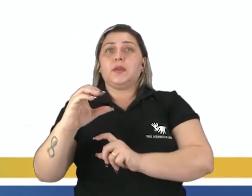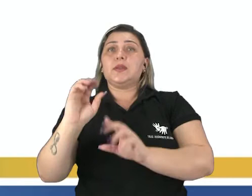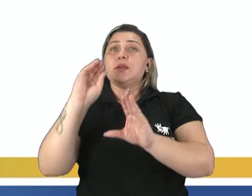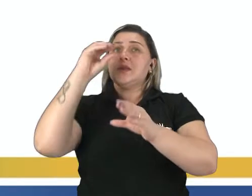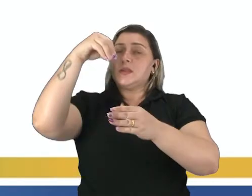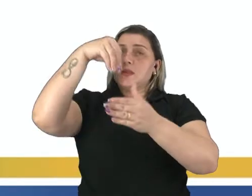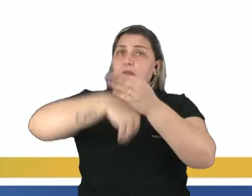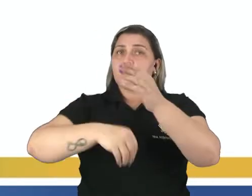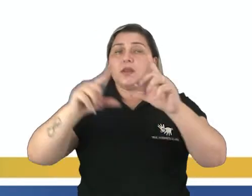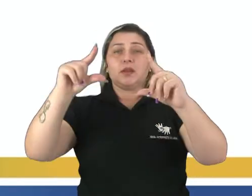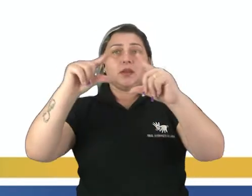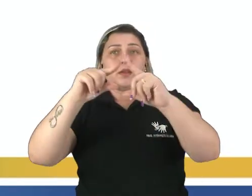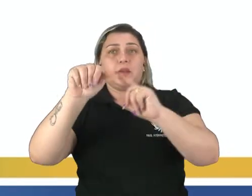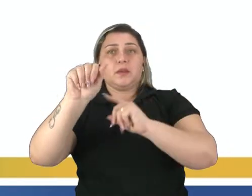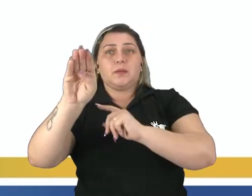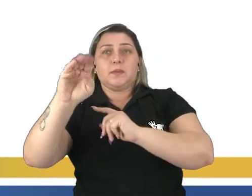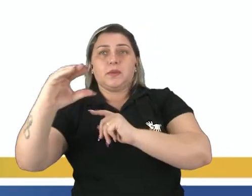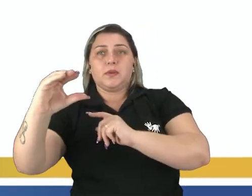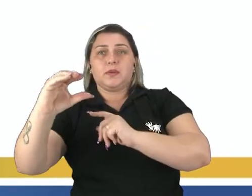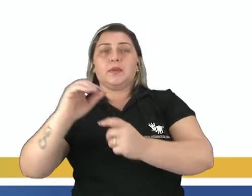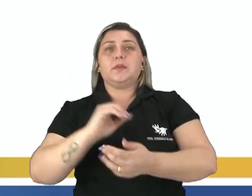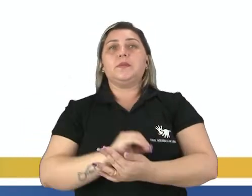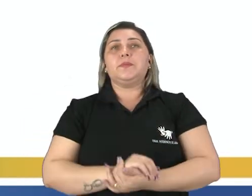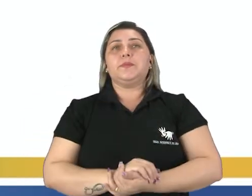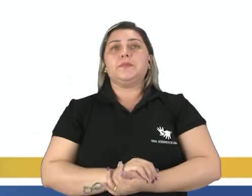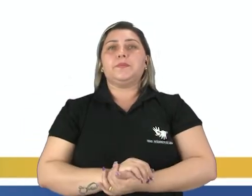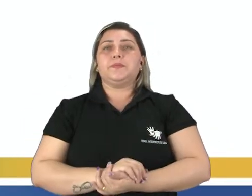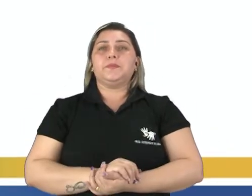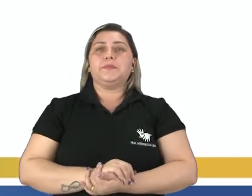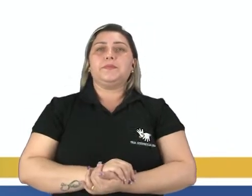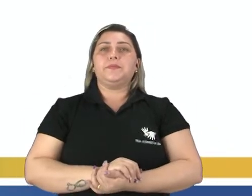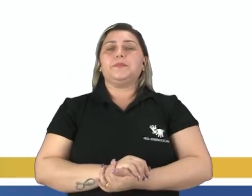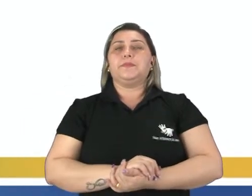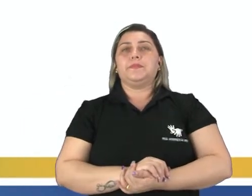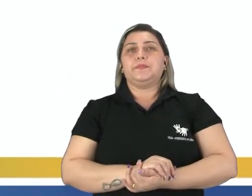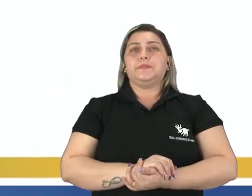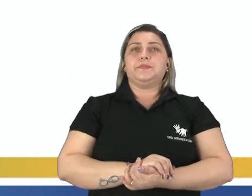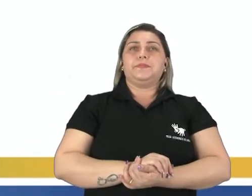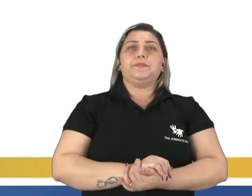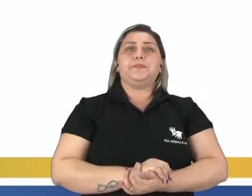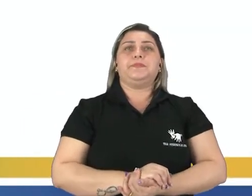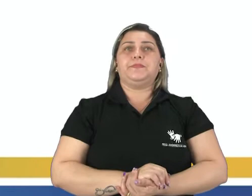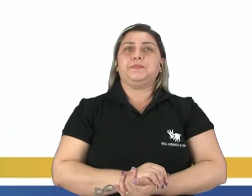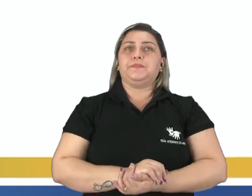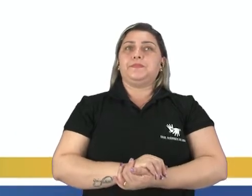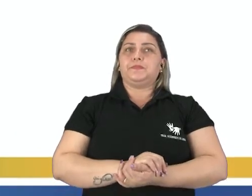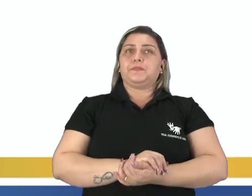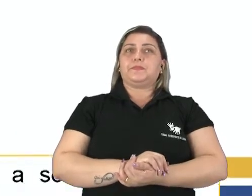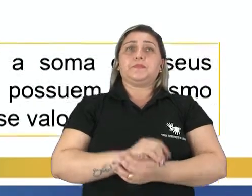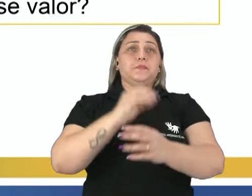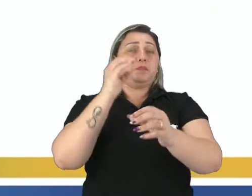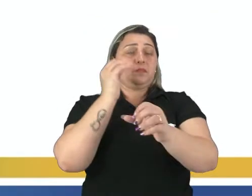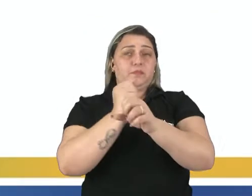são ângulos internos ao triângulo ABC.